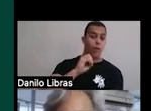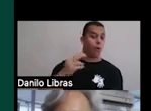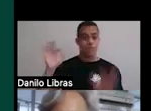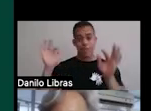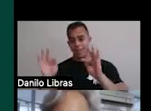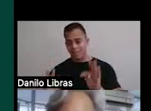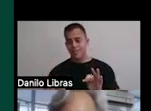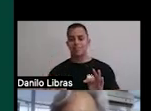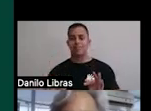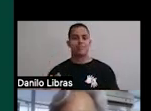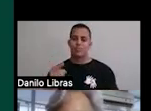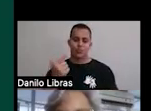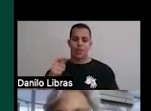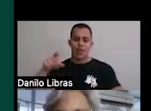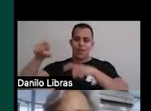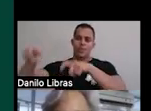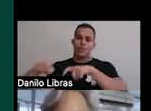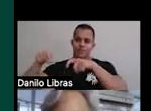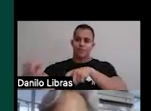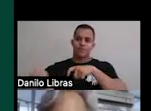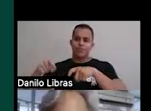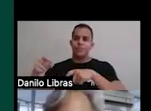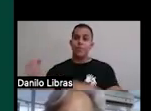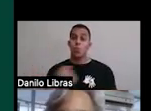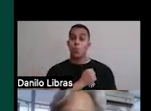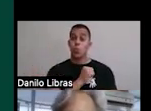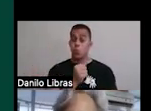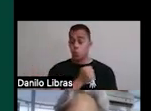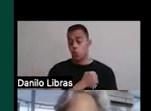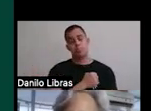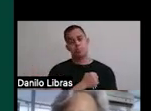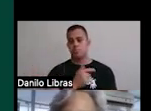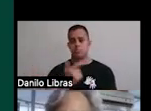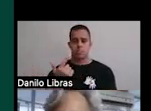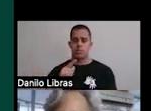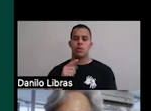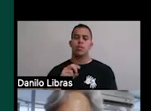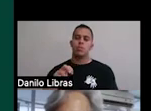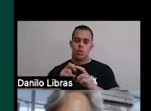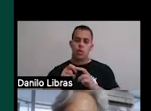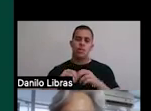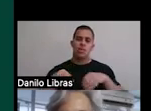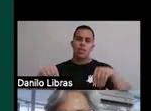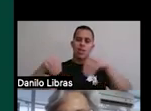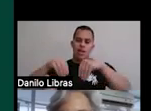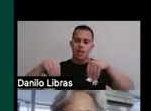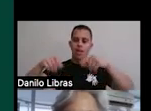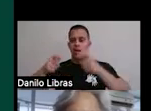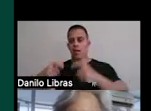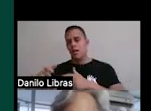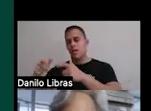gente não tem agricultura assim, em grandes proporções devido ao terreno, que não